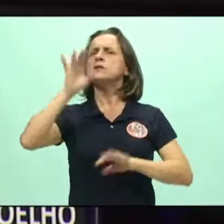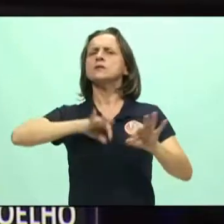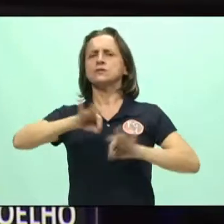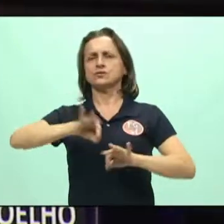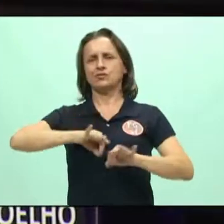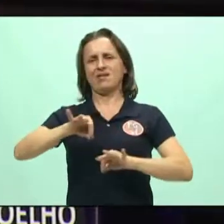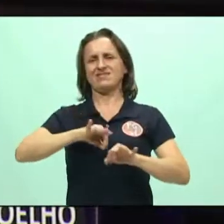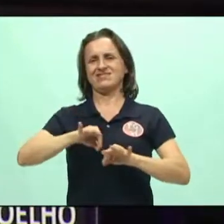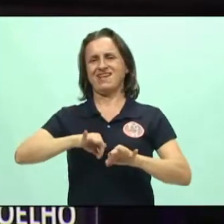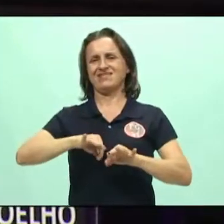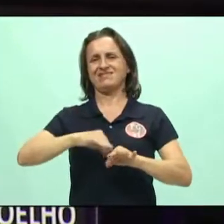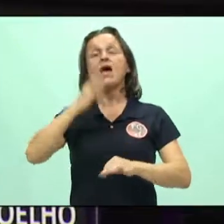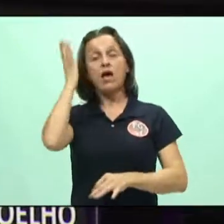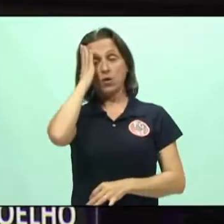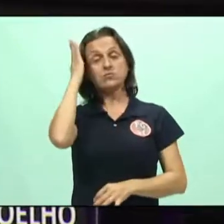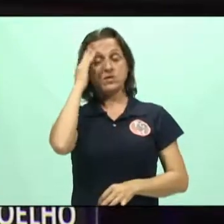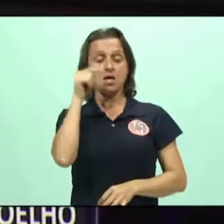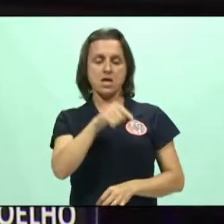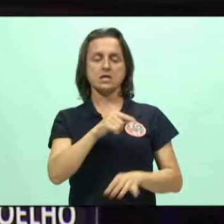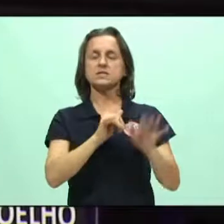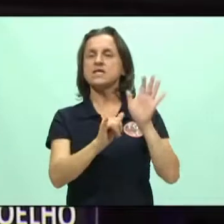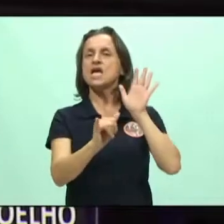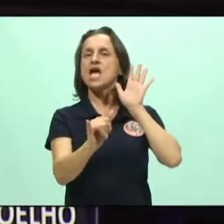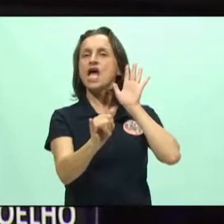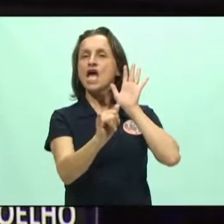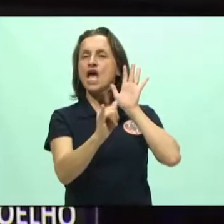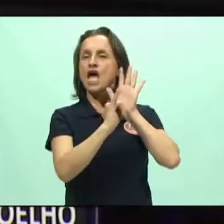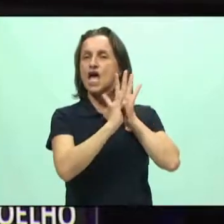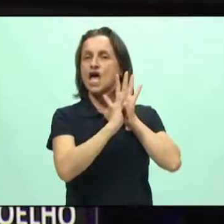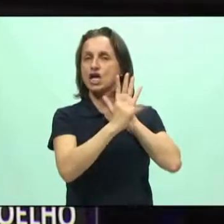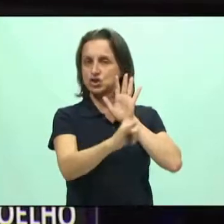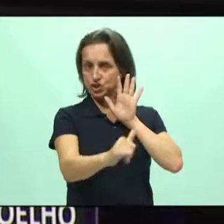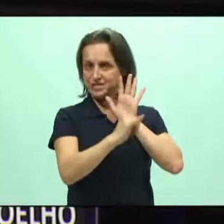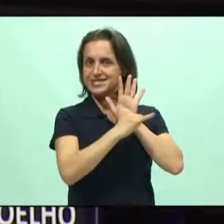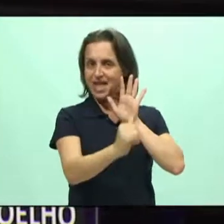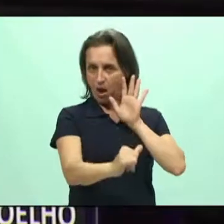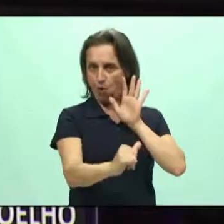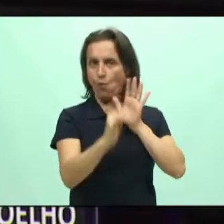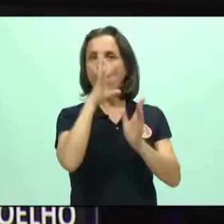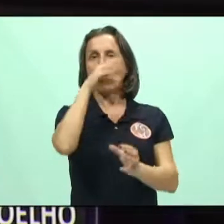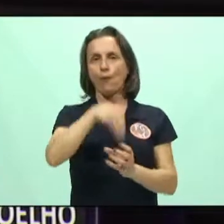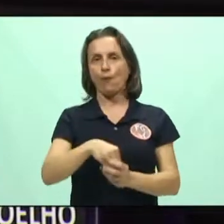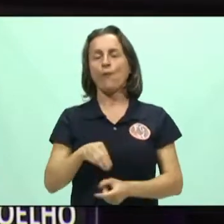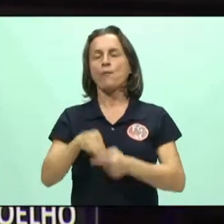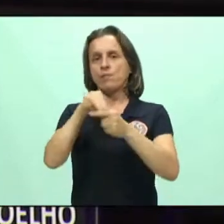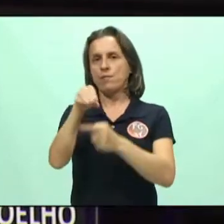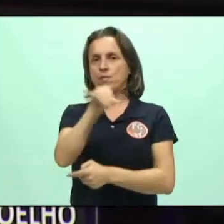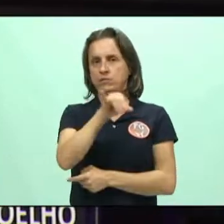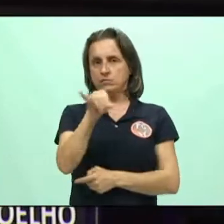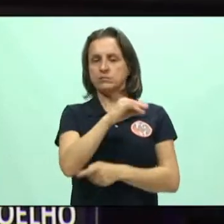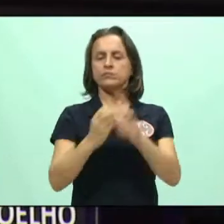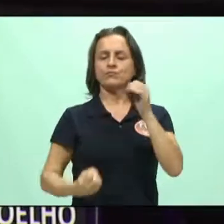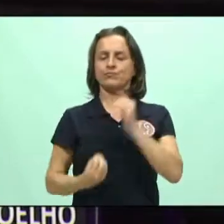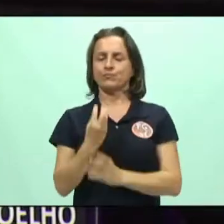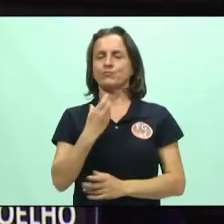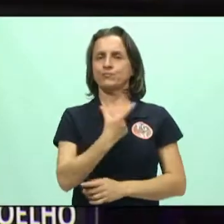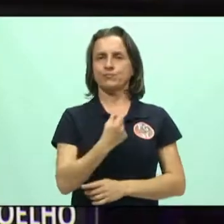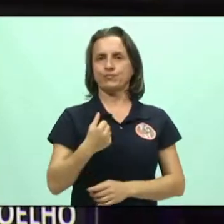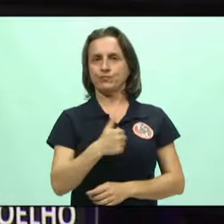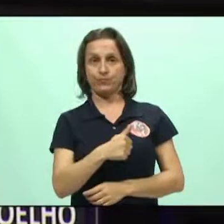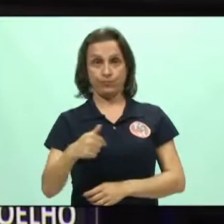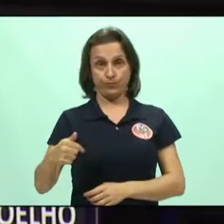esse edital que nós temos no município de Itajaí ele foi realizado em 2010